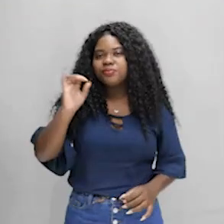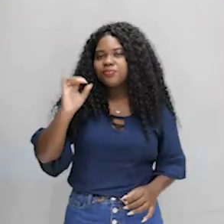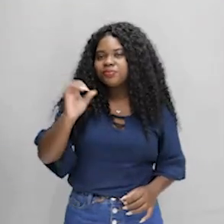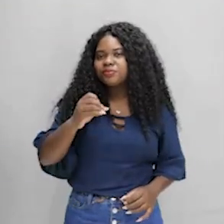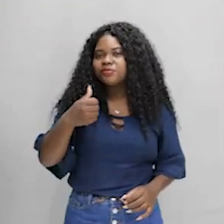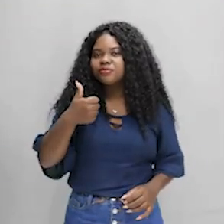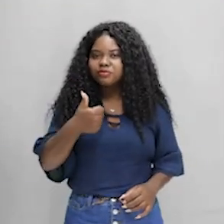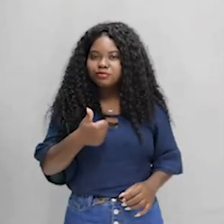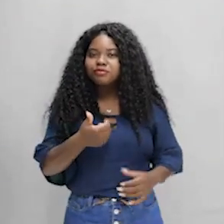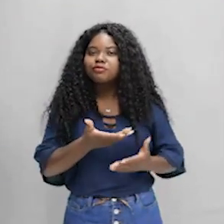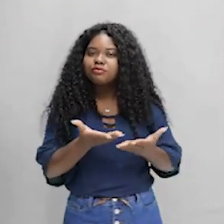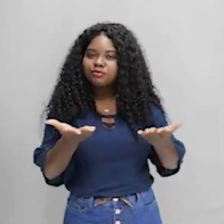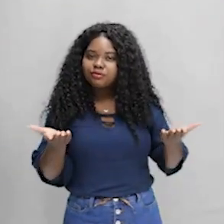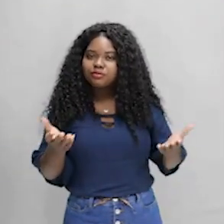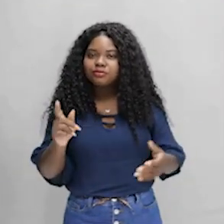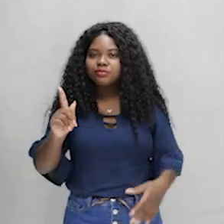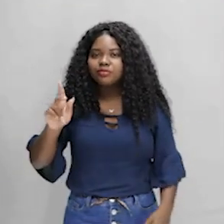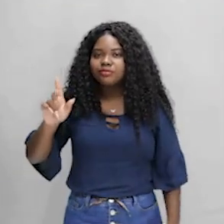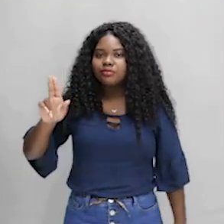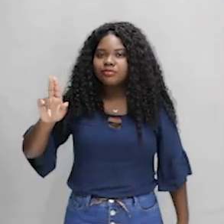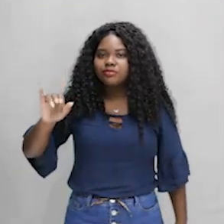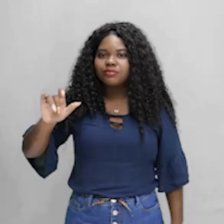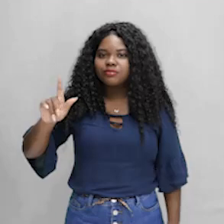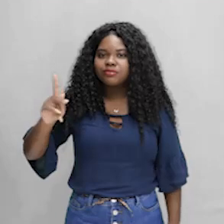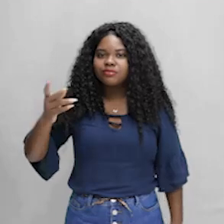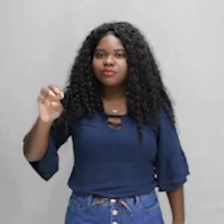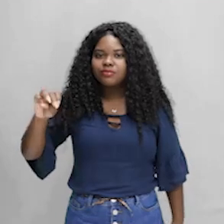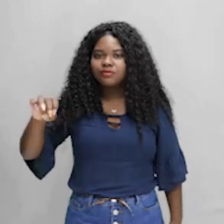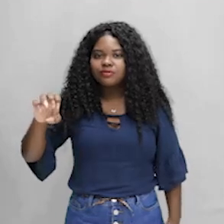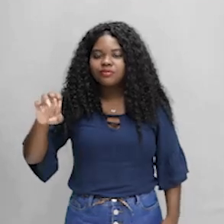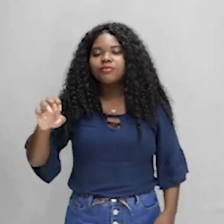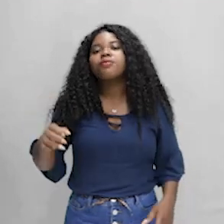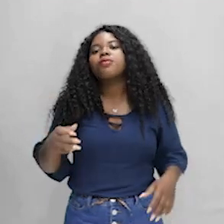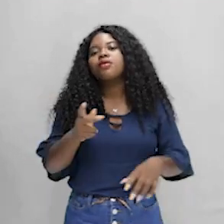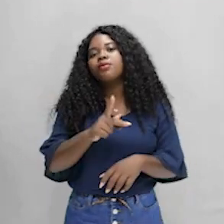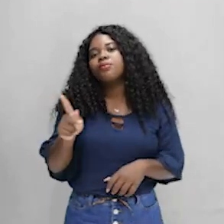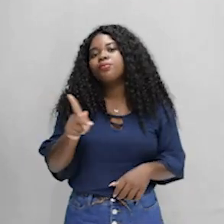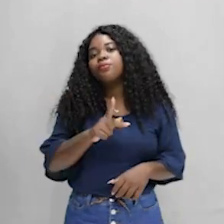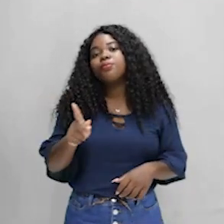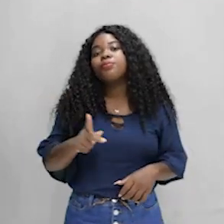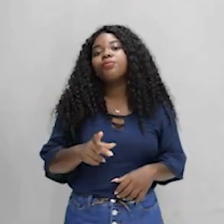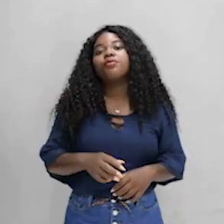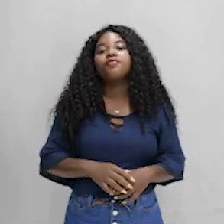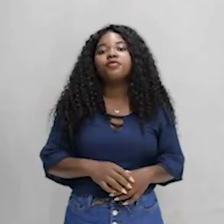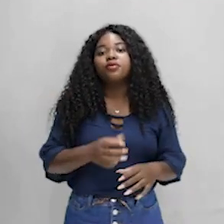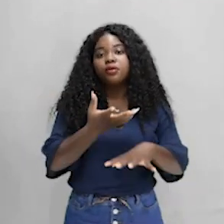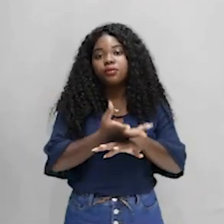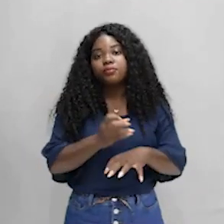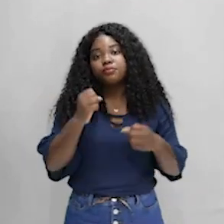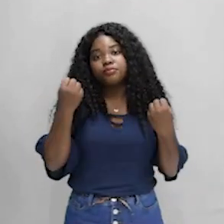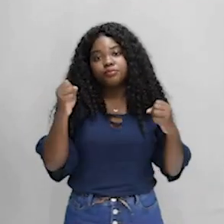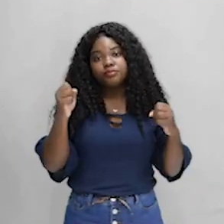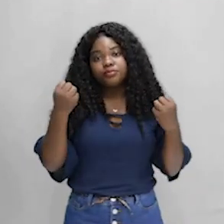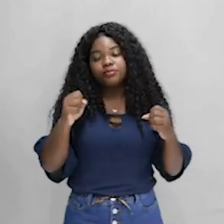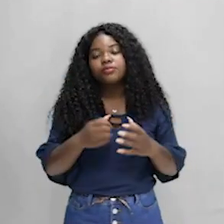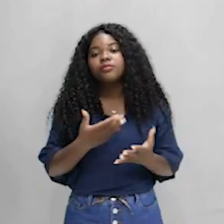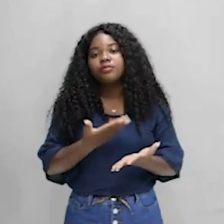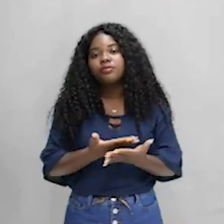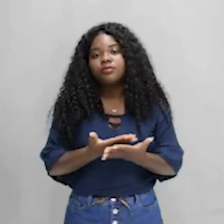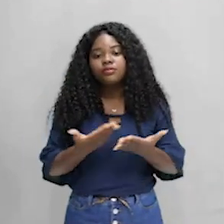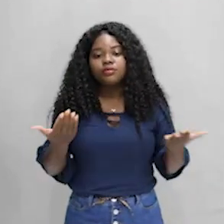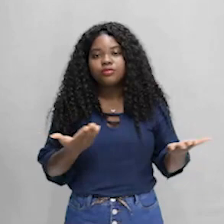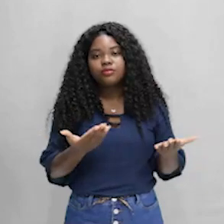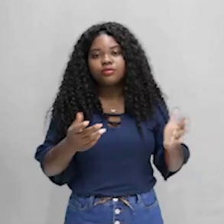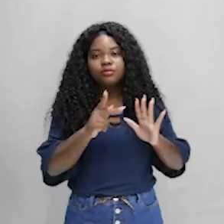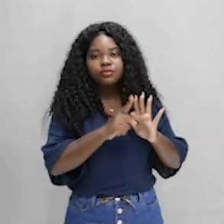Fala galerinha, tudo bem com vocês? Guilherme Campos aqui, professor de Educação Física da Rede Estadual do Maranhão. E nessa aula de hoje aqui do projeto